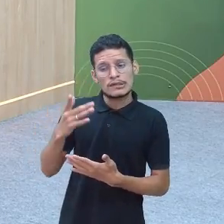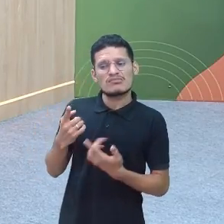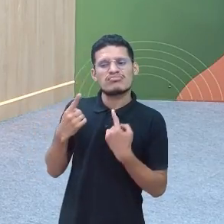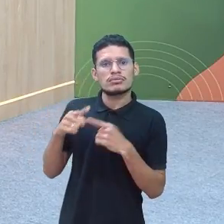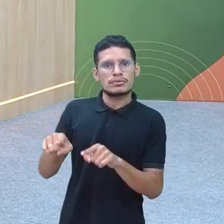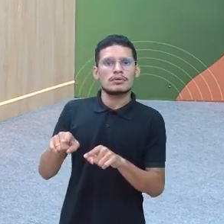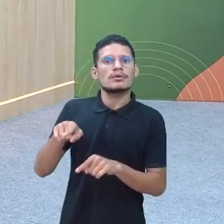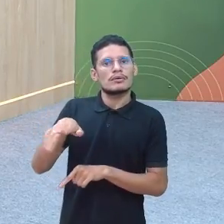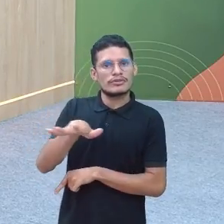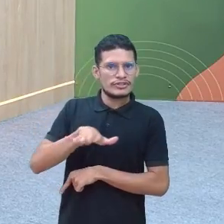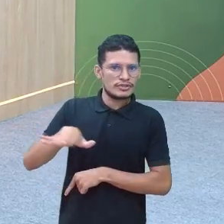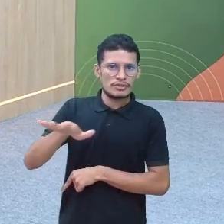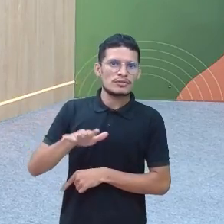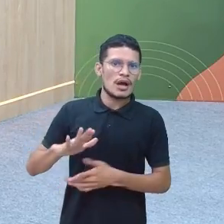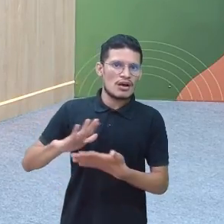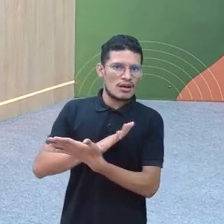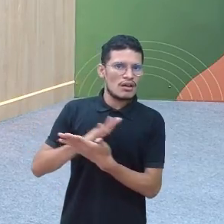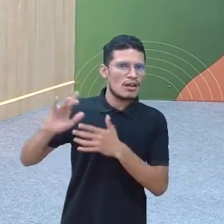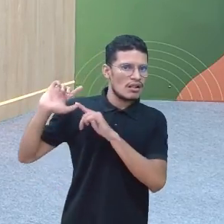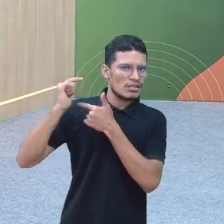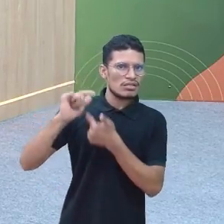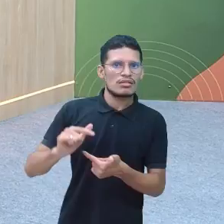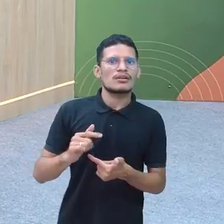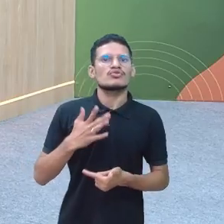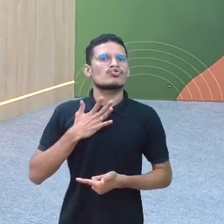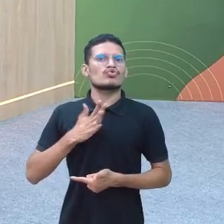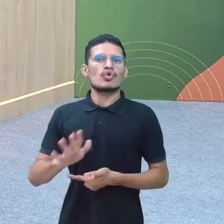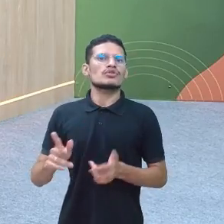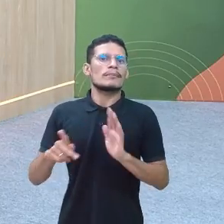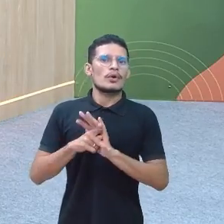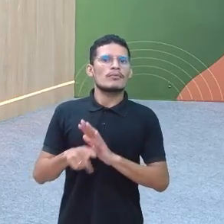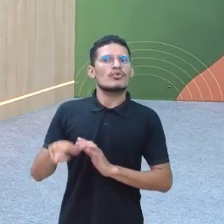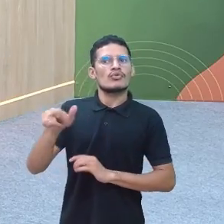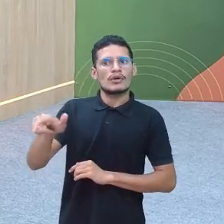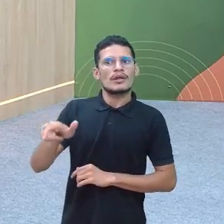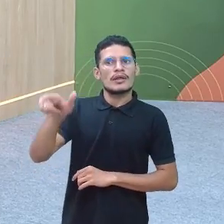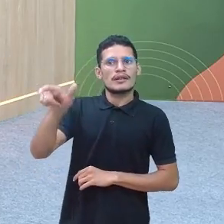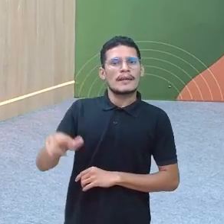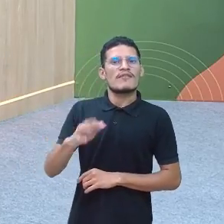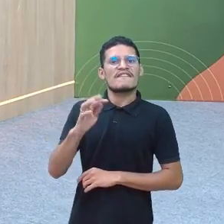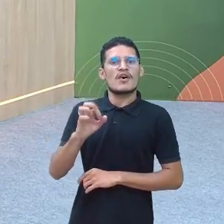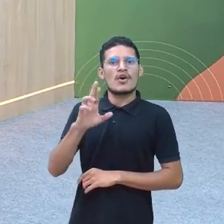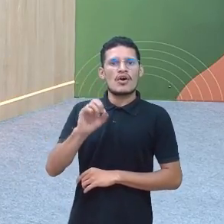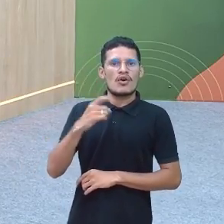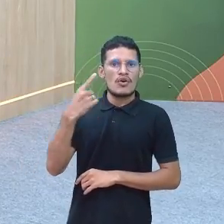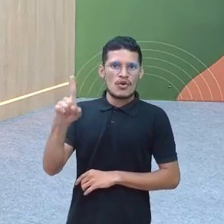tradicional, né? Muitos não gostam de utilizar nenhum termo que eles sejam forró.